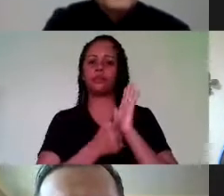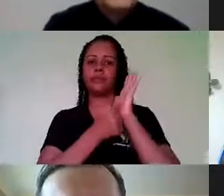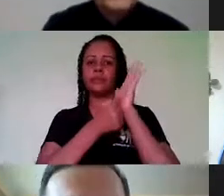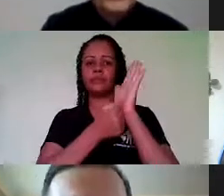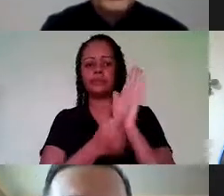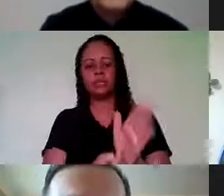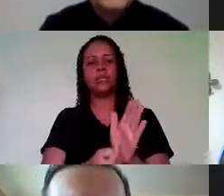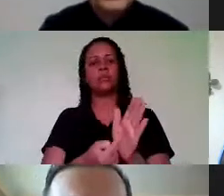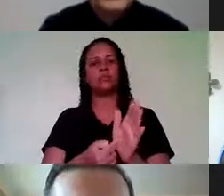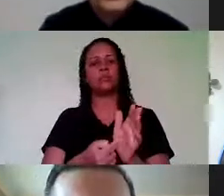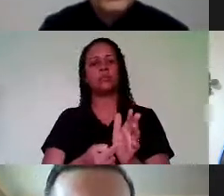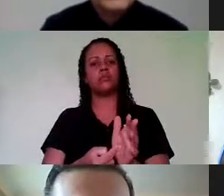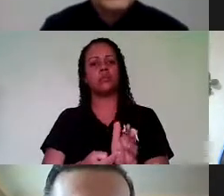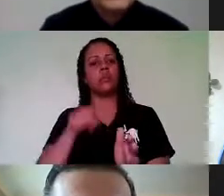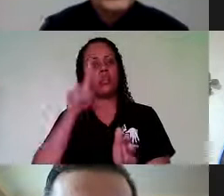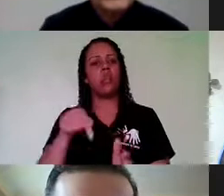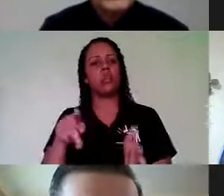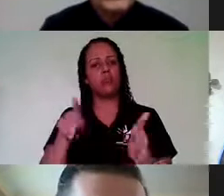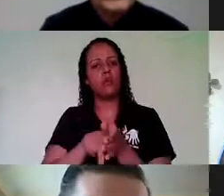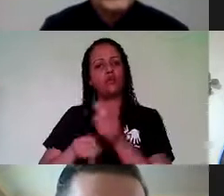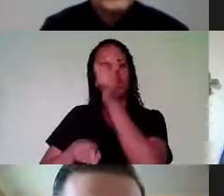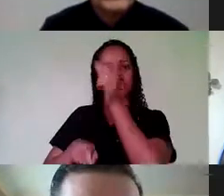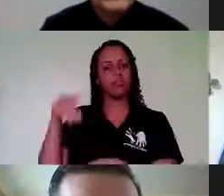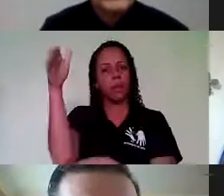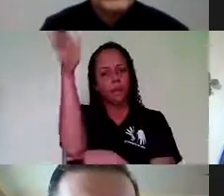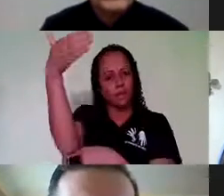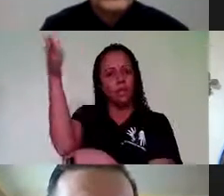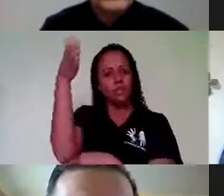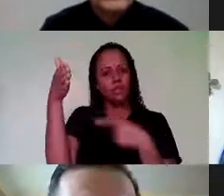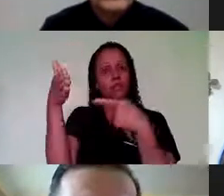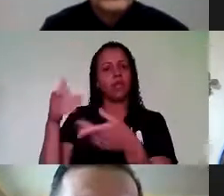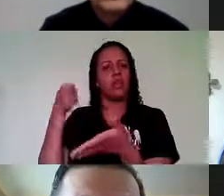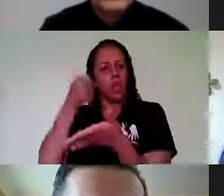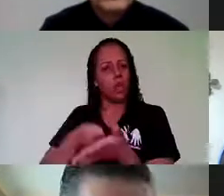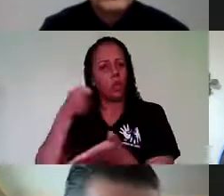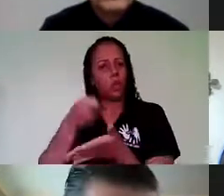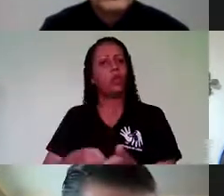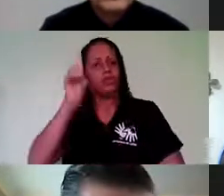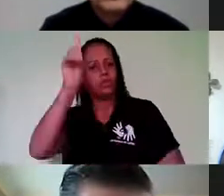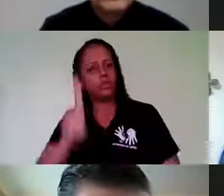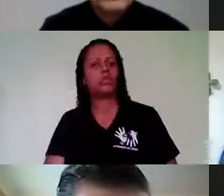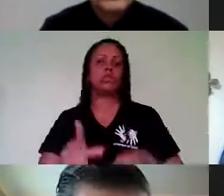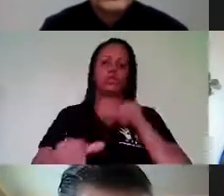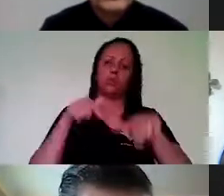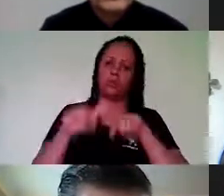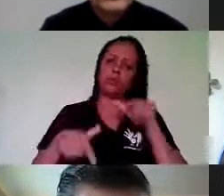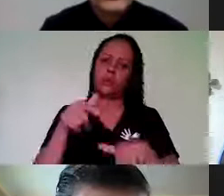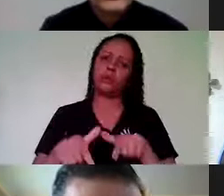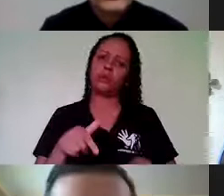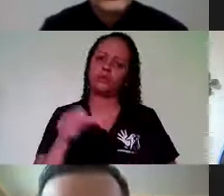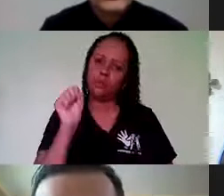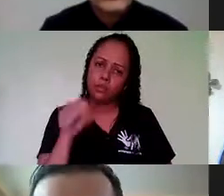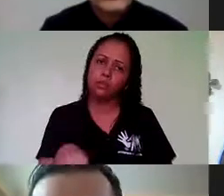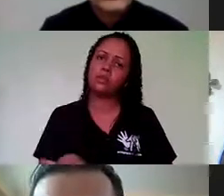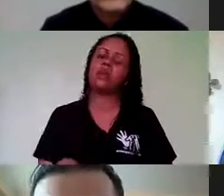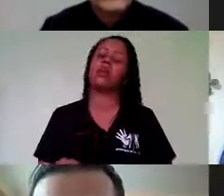como bandeira, né, da luta pelos direitos, da luta pelos direitos dos trabalhadores. Foi falado aqui, né, dessa questão da